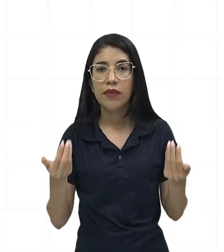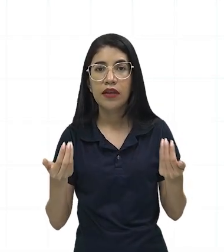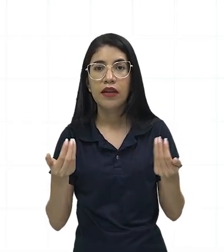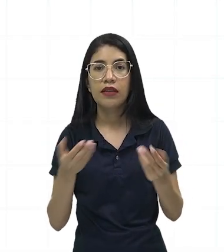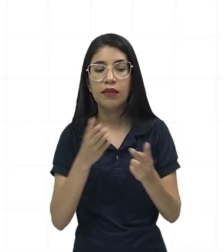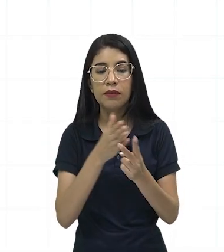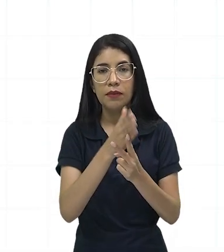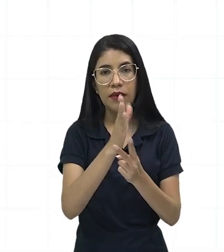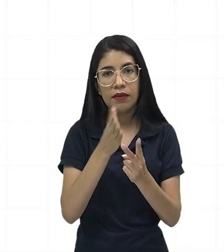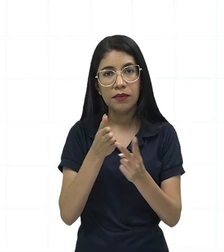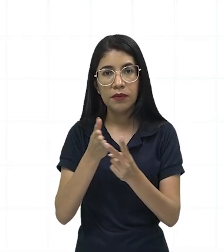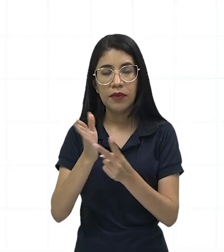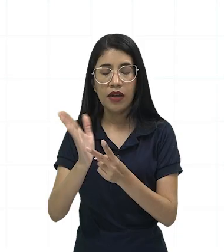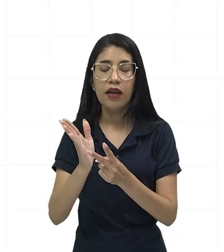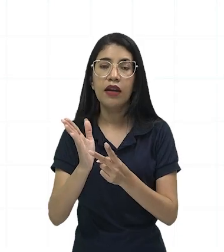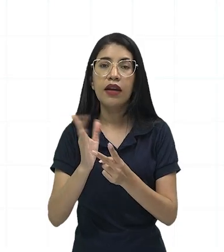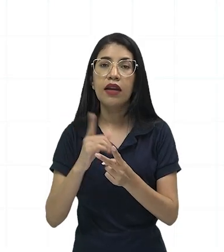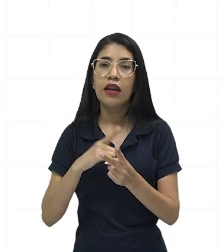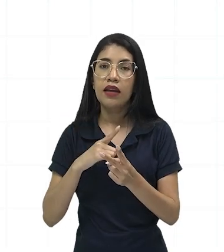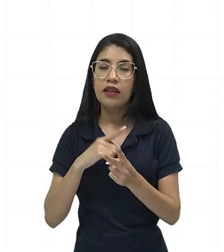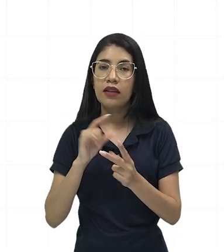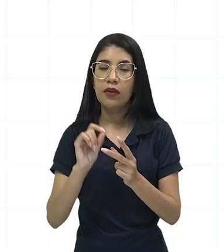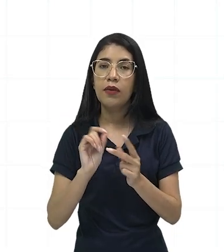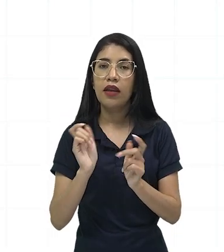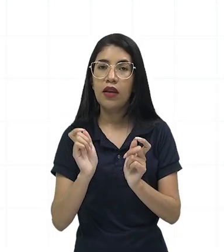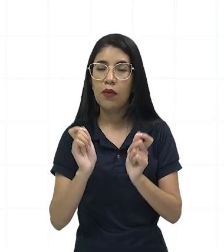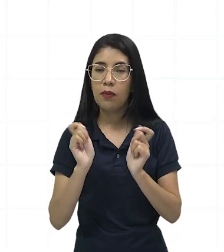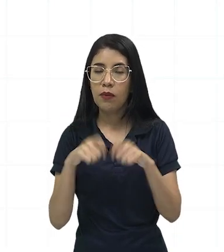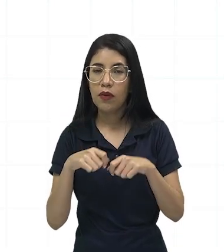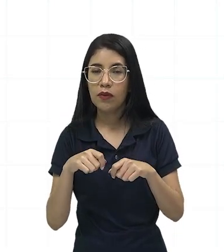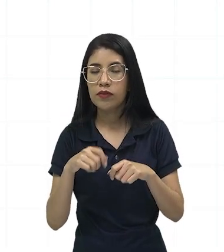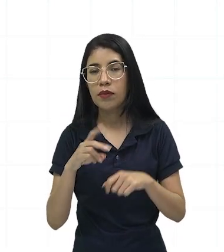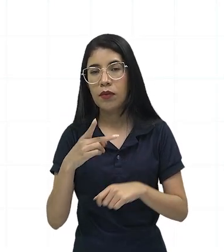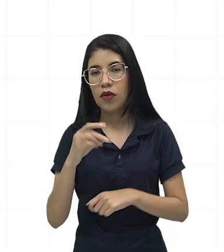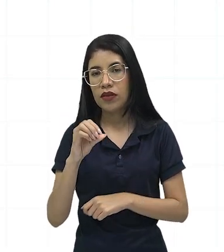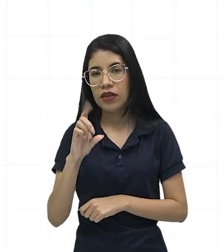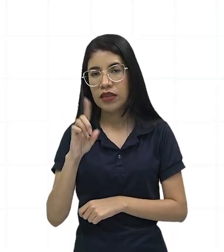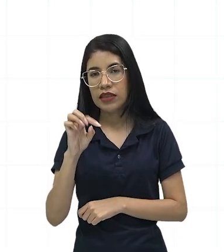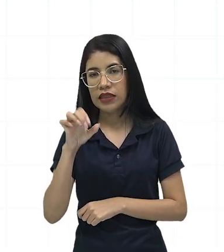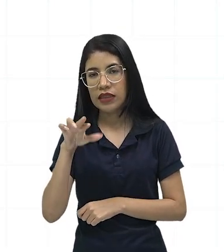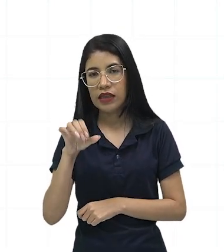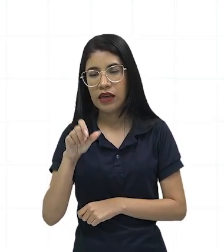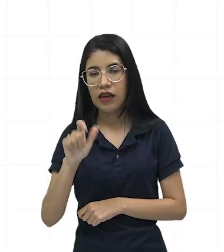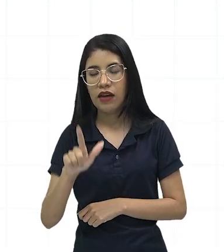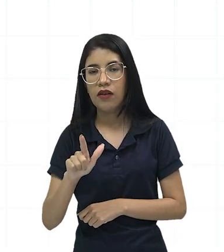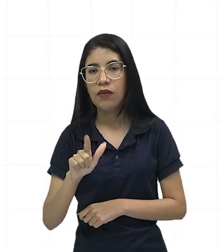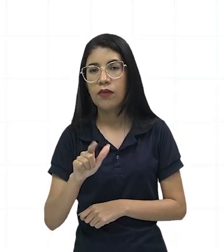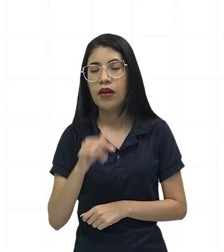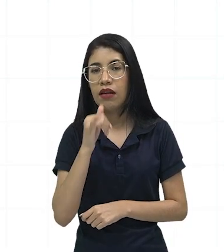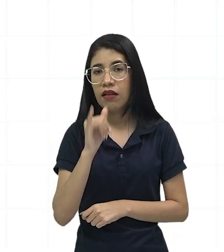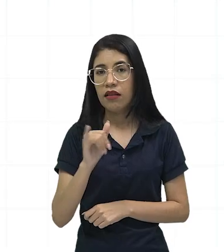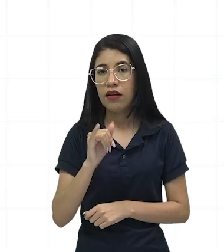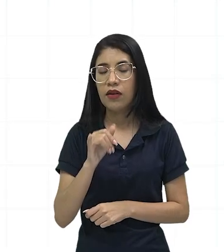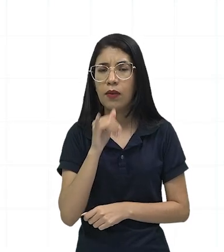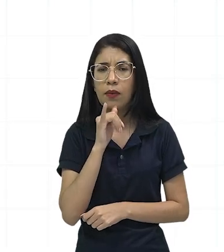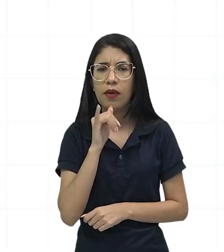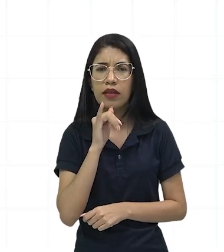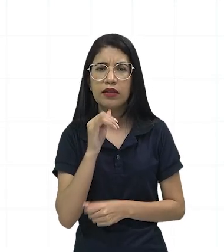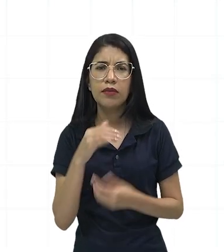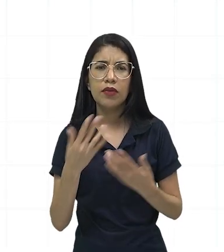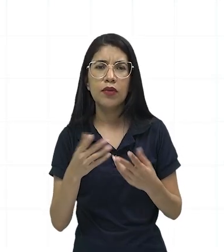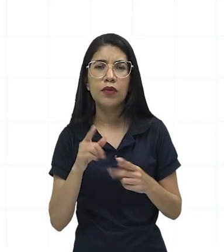quais apresentam o mesmo potencial elétrico. E qual é o exemplo desse circuito